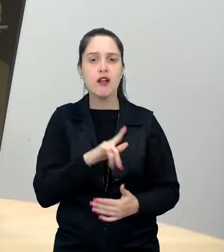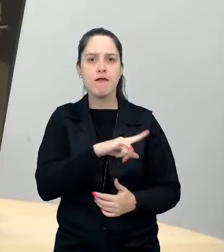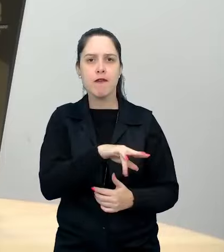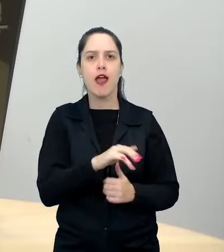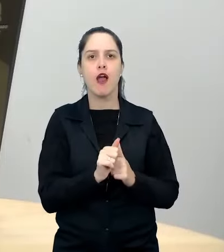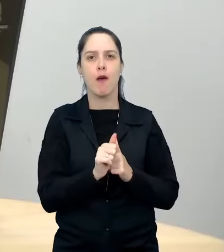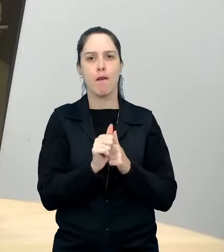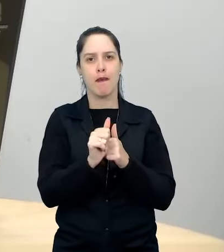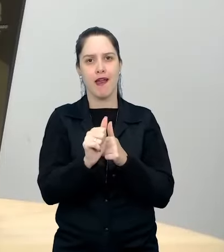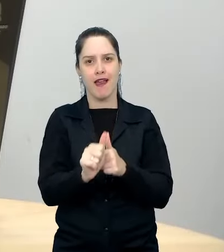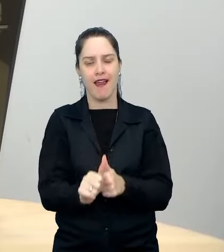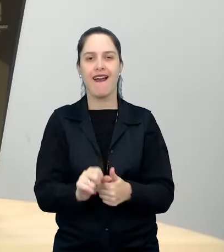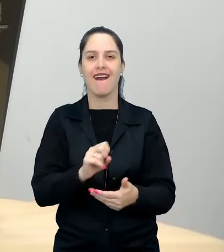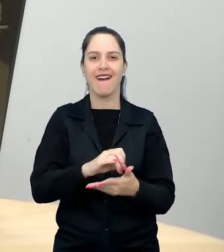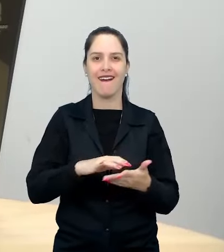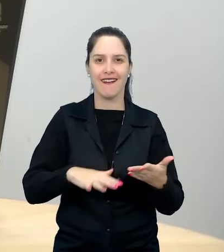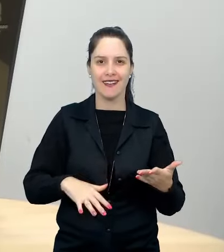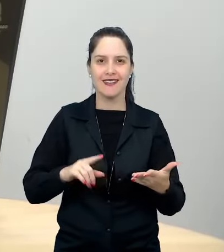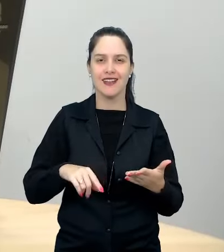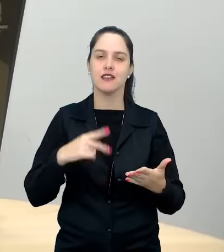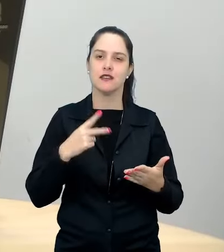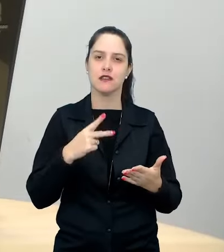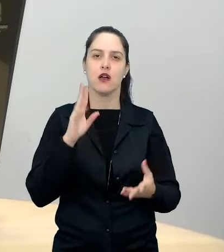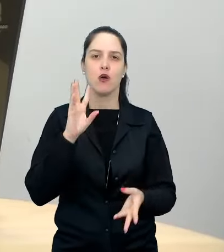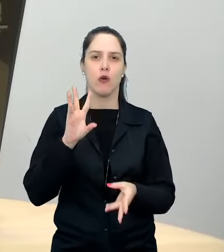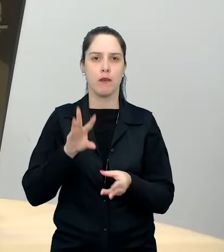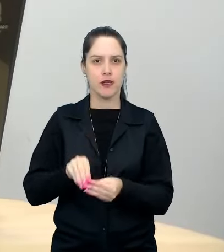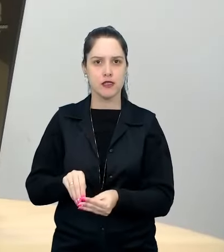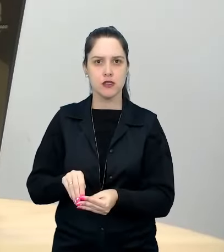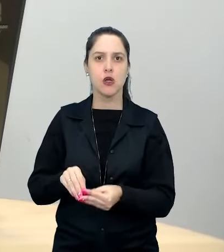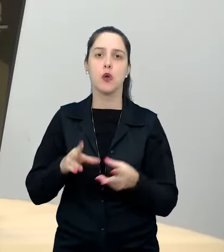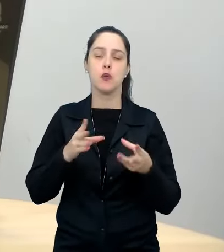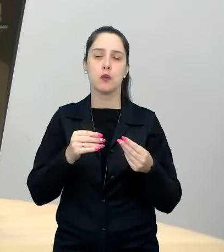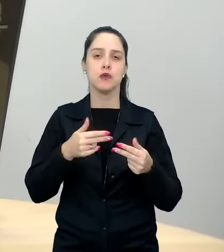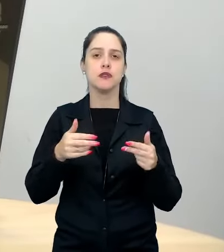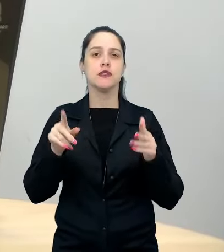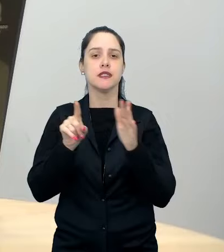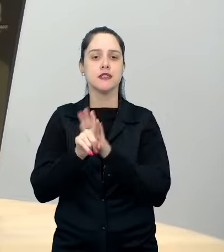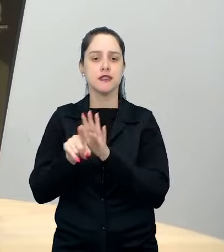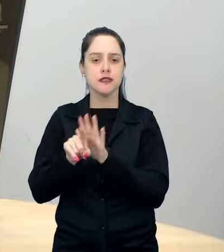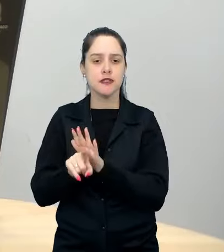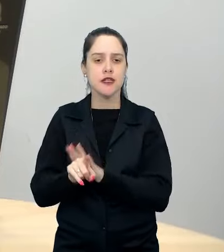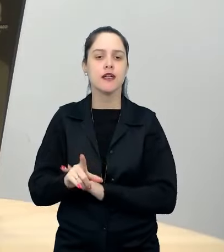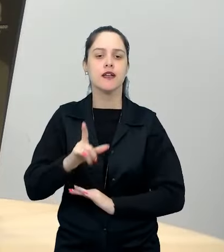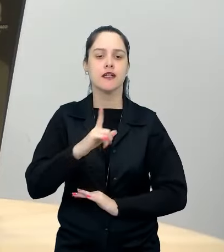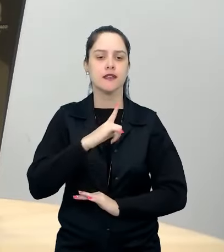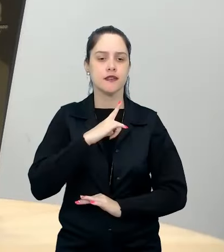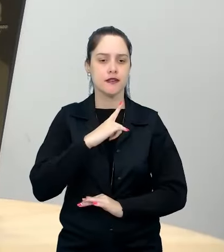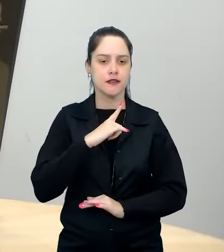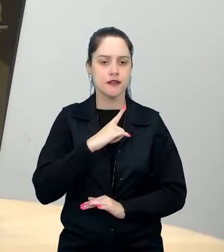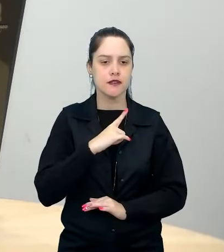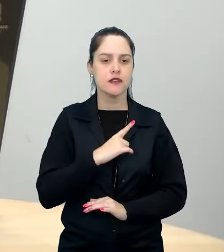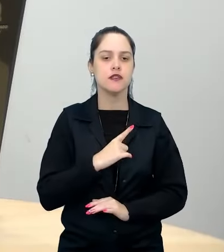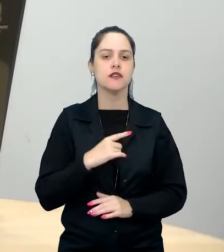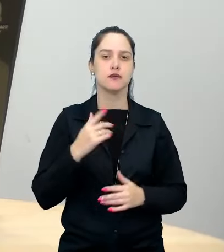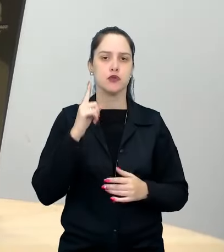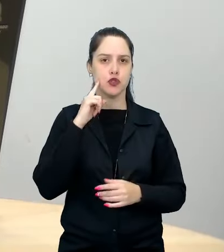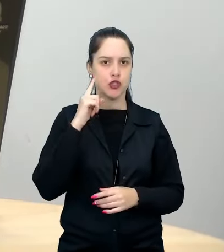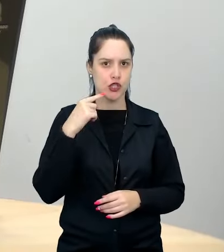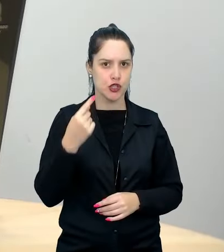a aprendizagem, ele está imerso nessa aprendizagem. Então, muitas das sugestões, das atividades que tem, ela traz a metodologia